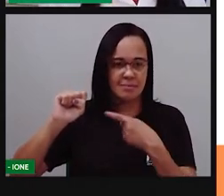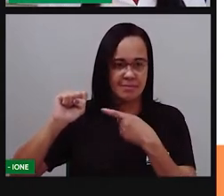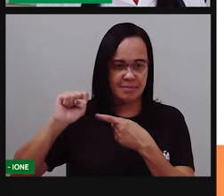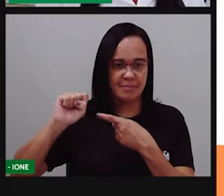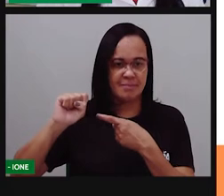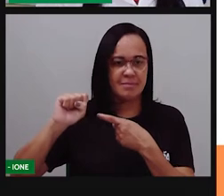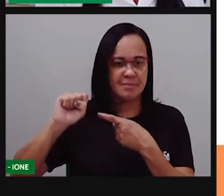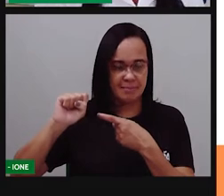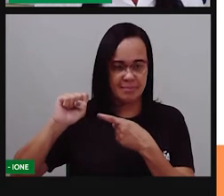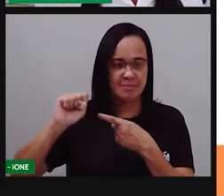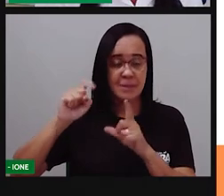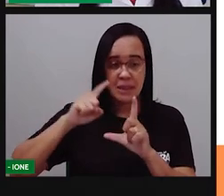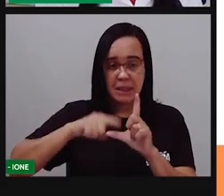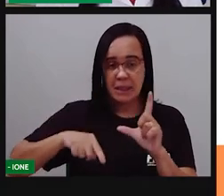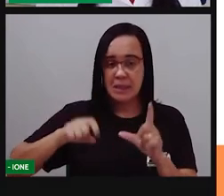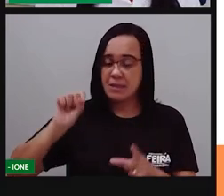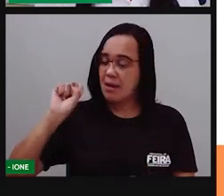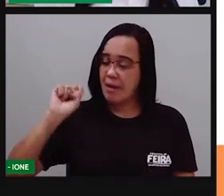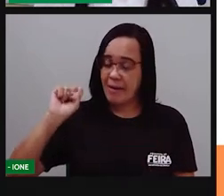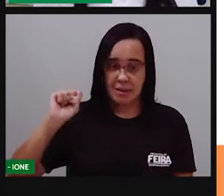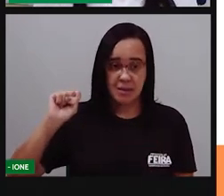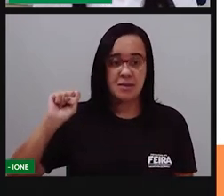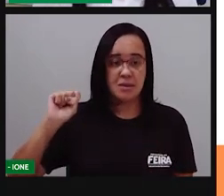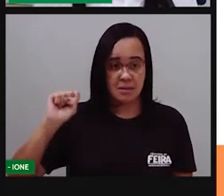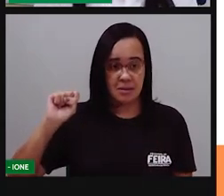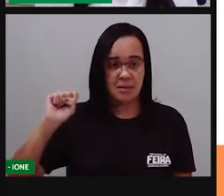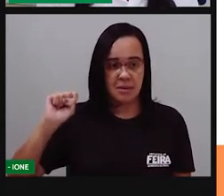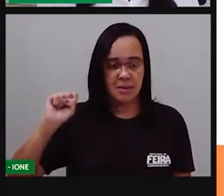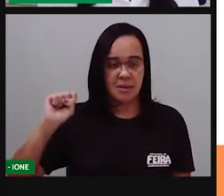doce da letra P